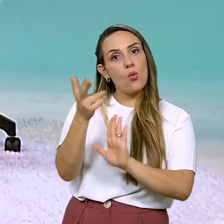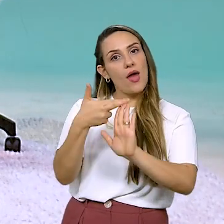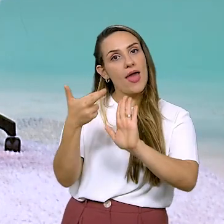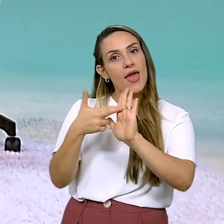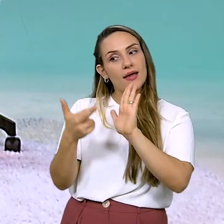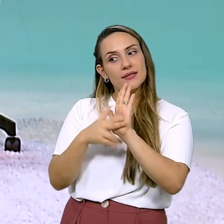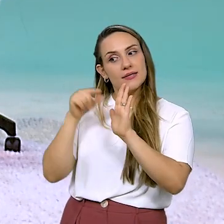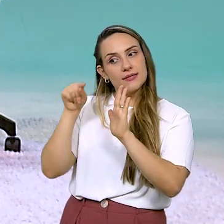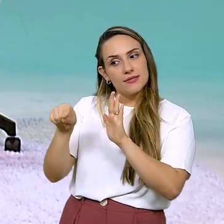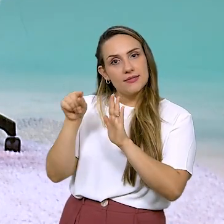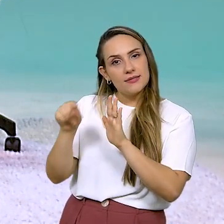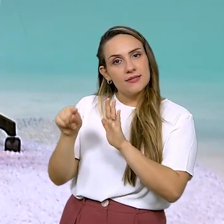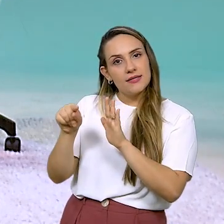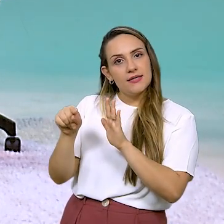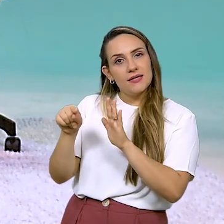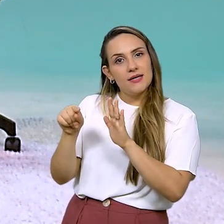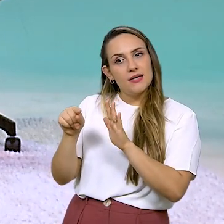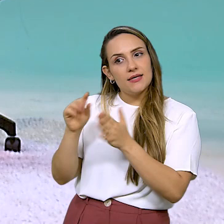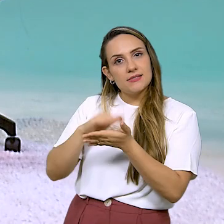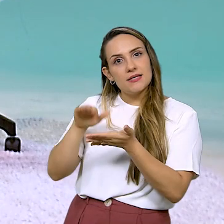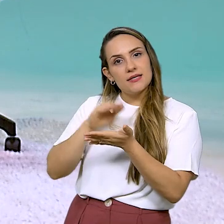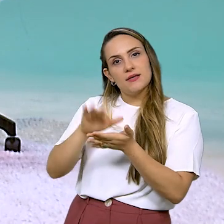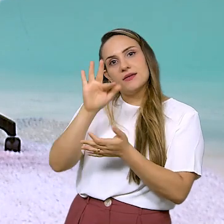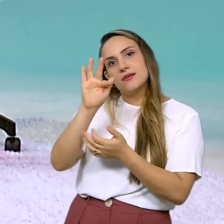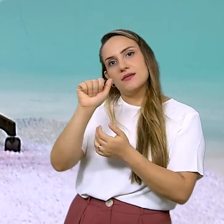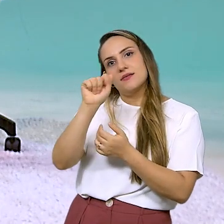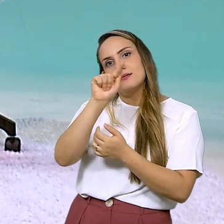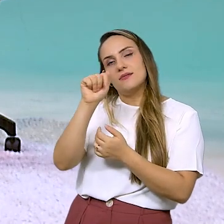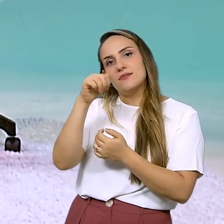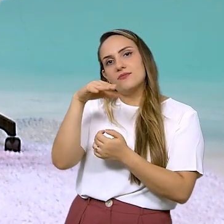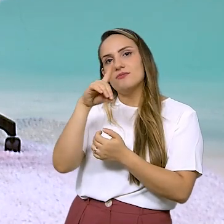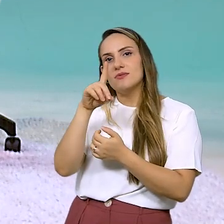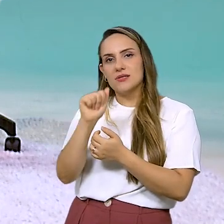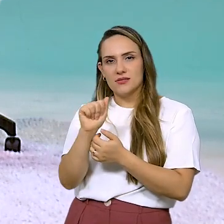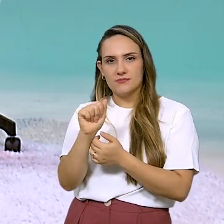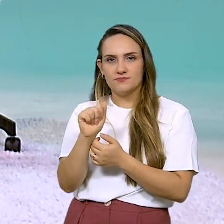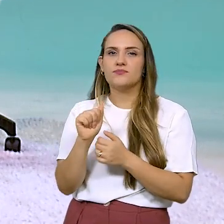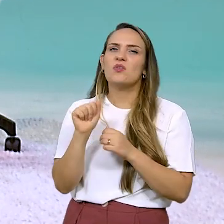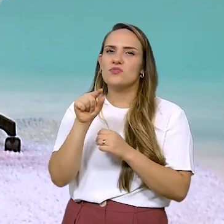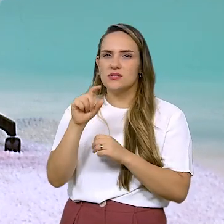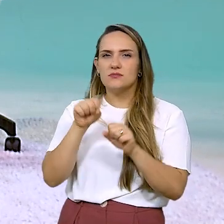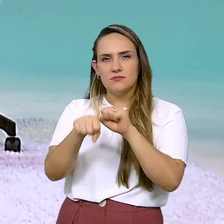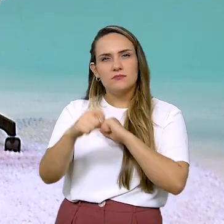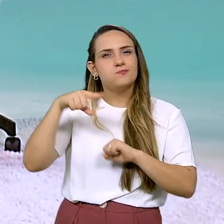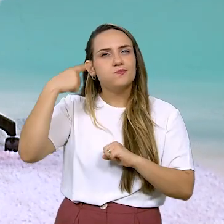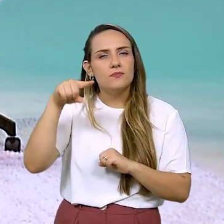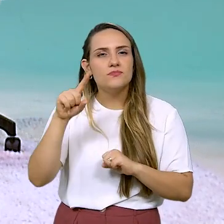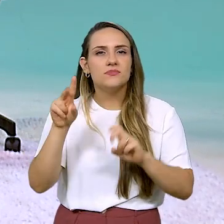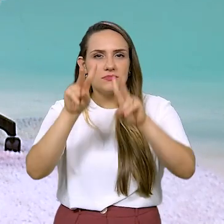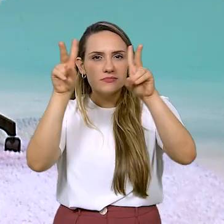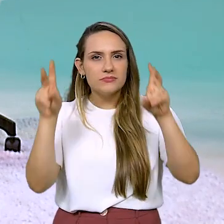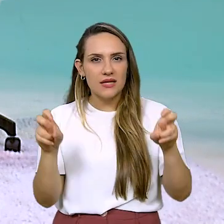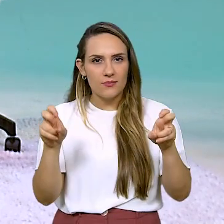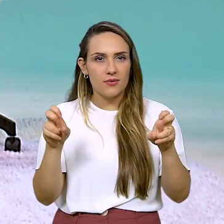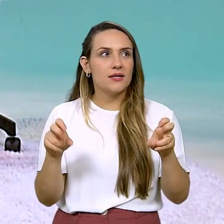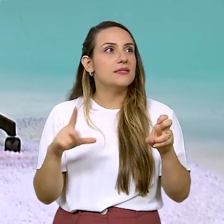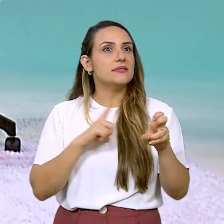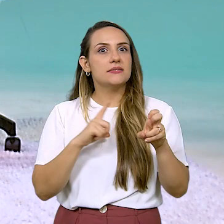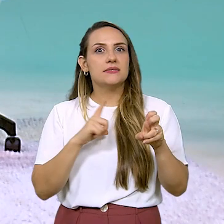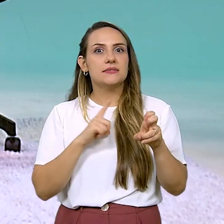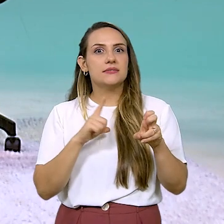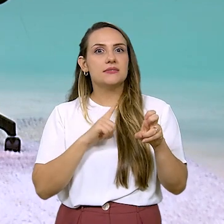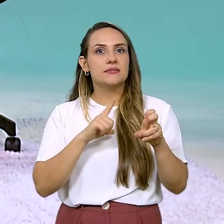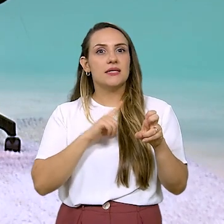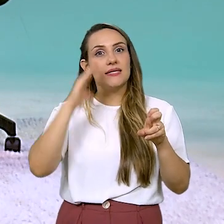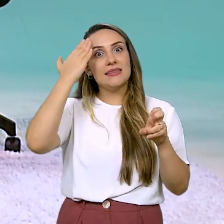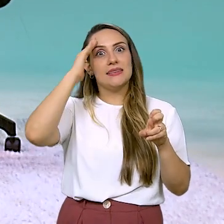emitindo. Você é formado em Direito, né? Uhum. Lembra aquela parte que a gente estuda na faculdade da questão das súmulas vinculantes? Sim. Que